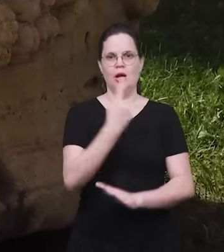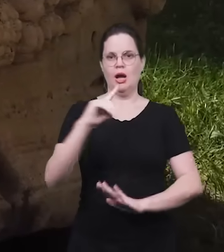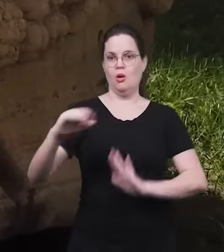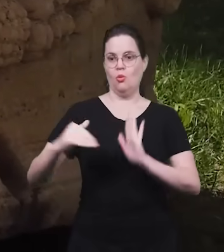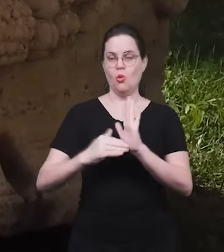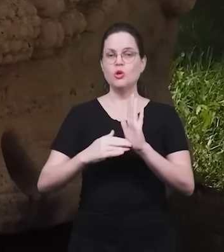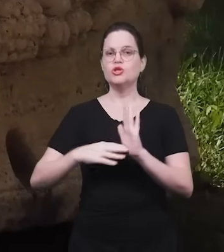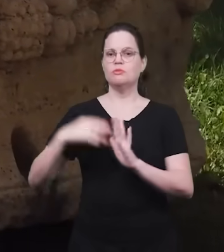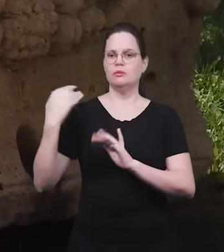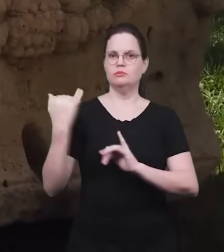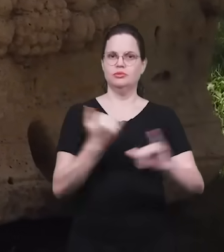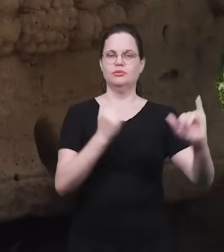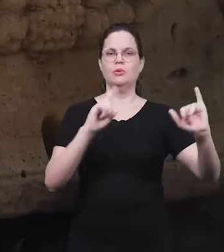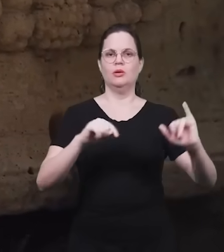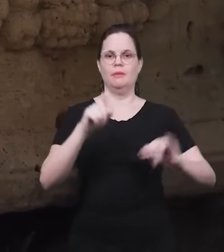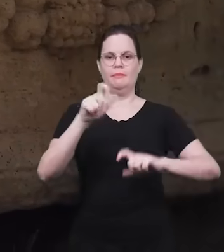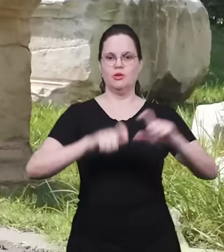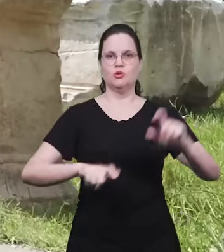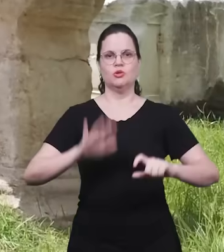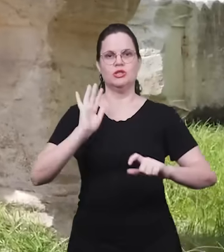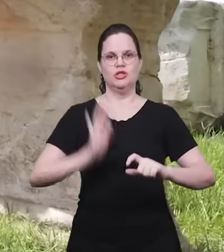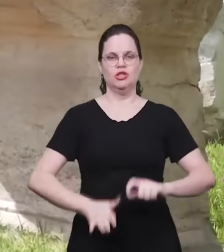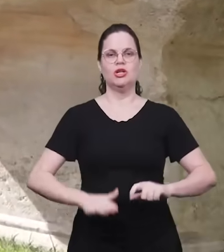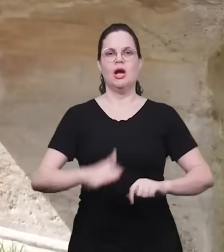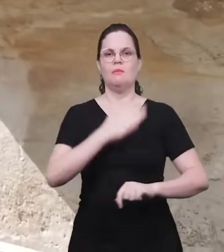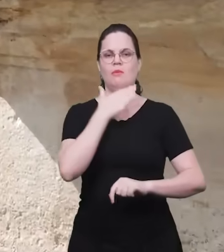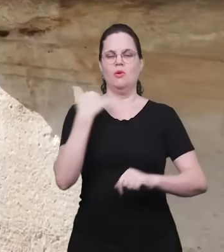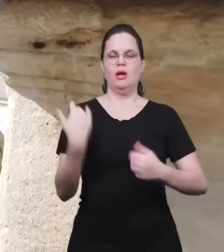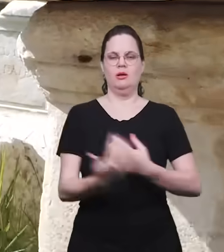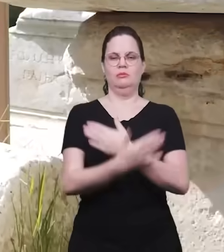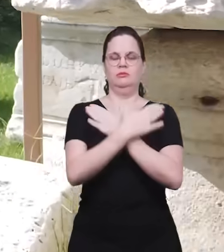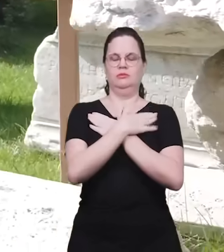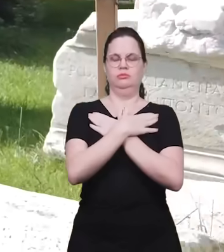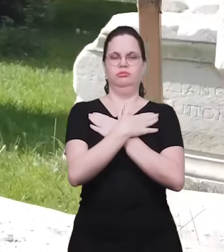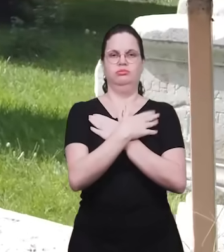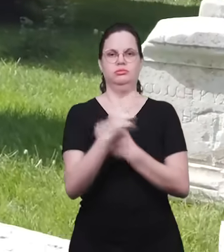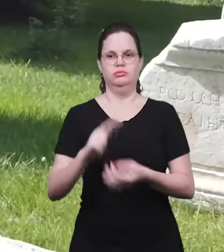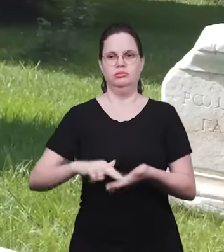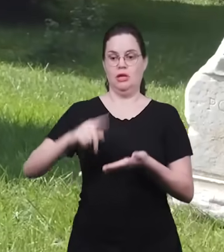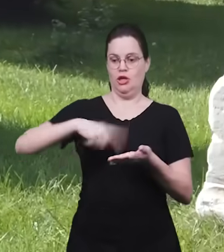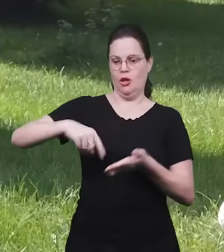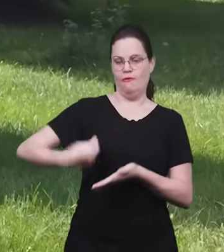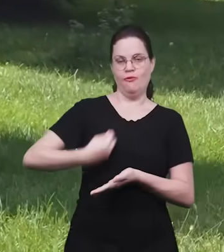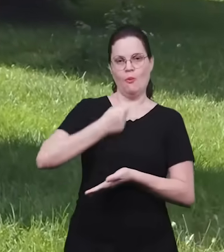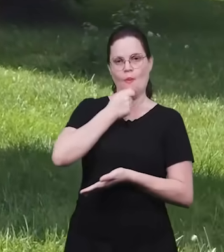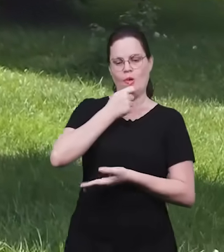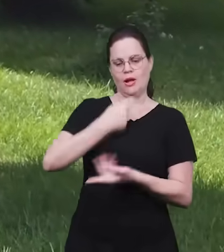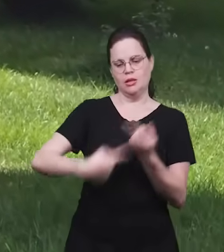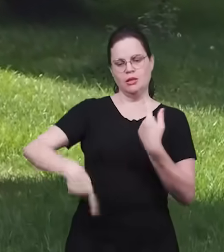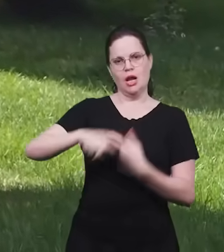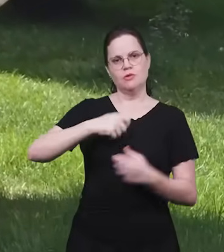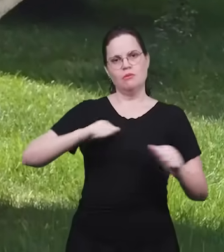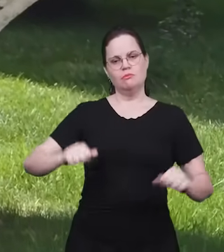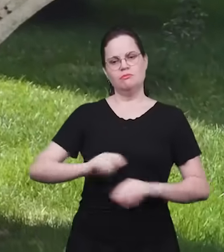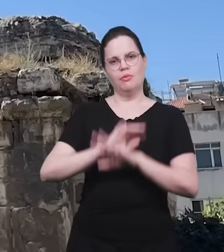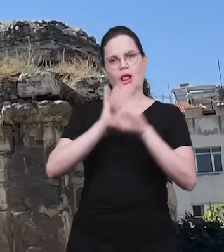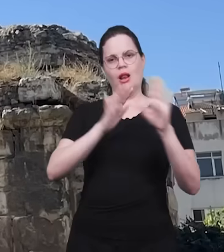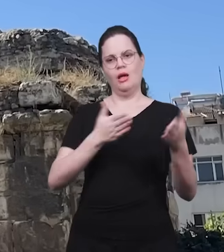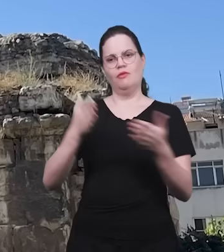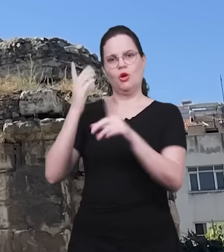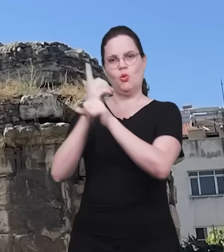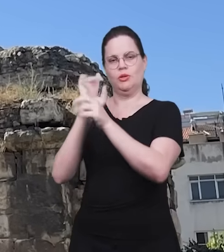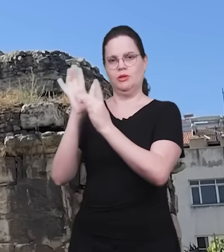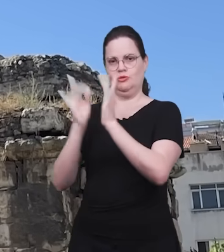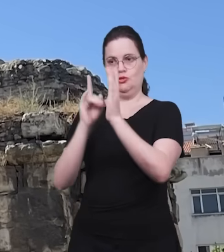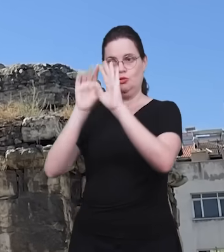última trombeta, os mortos em Cristo iam ressuscitar, né? E nós iríamos ser transformados para o encontro com o Senhor. Ele fala